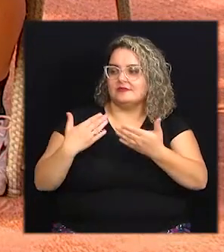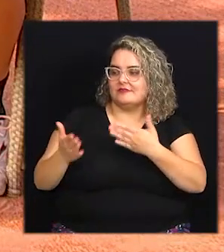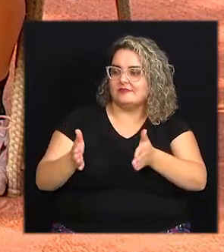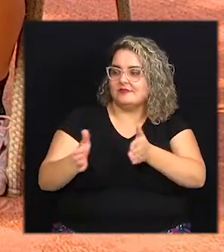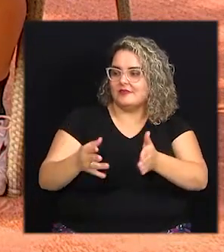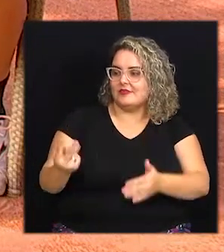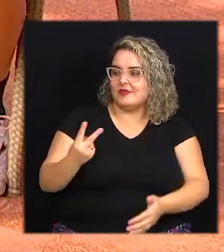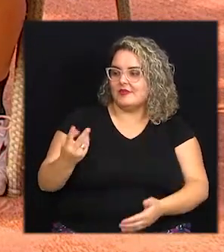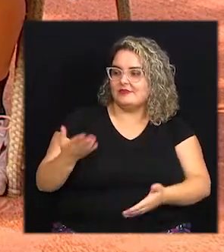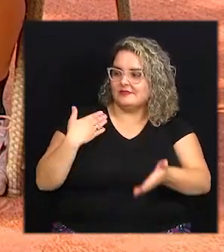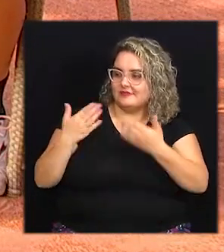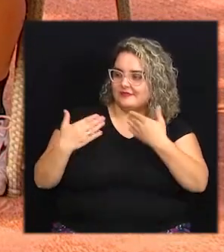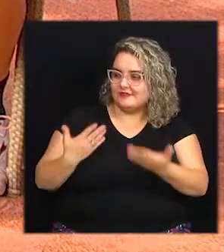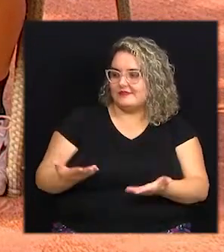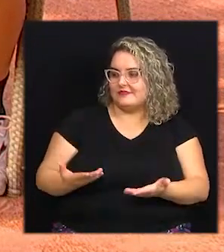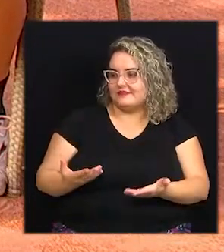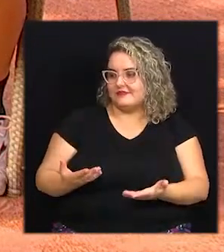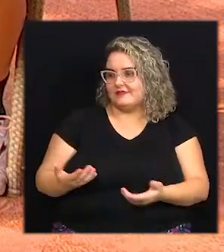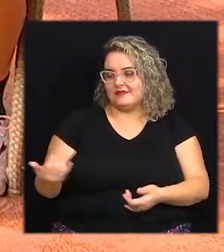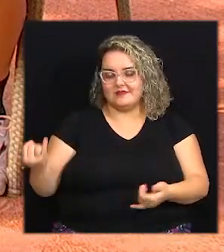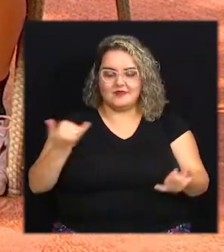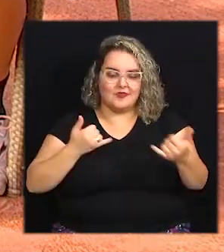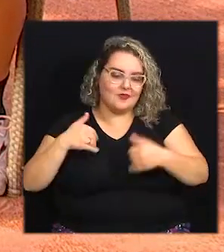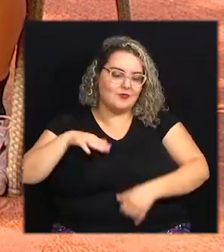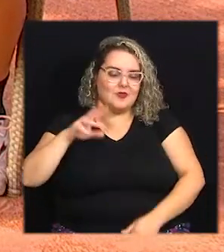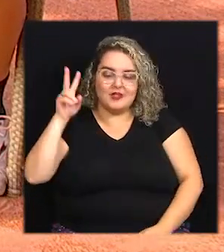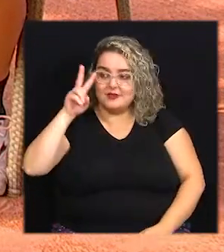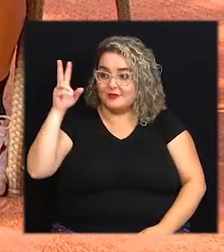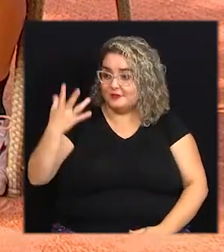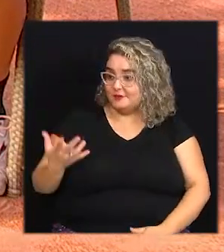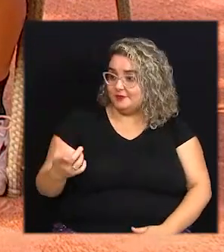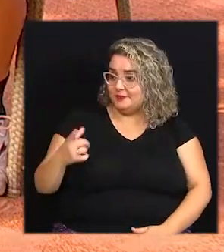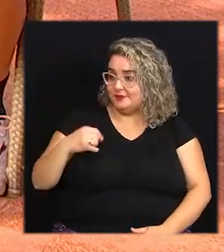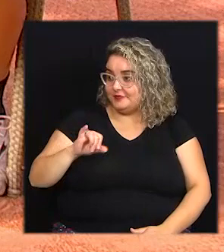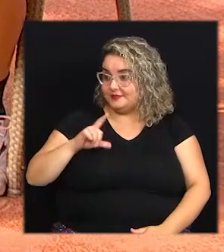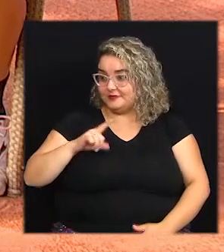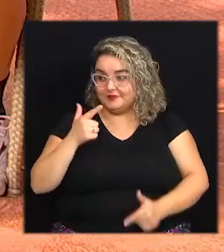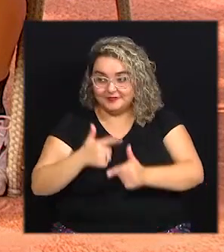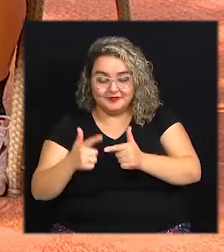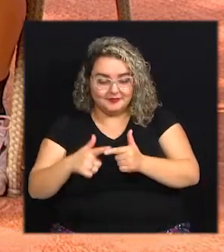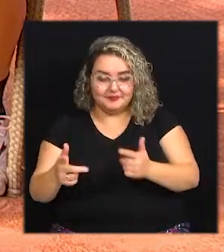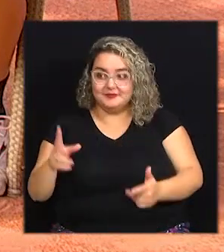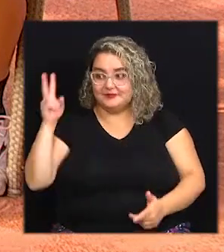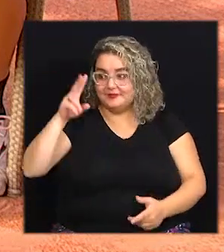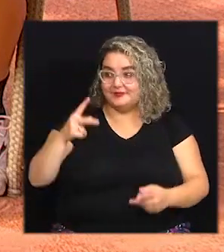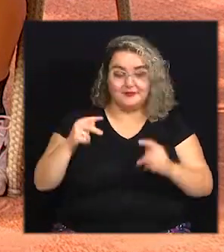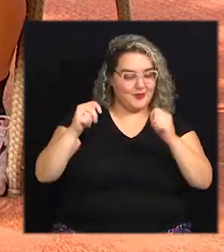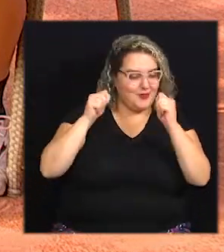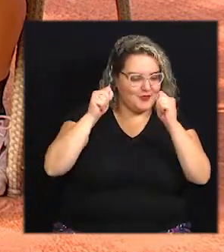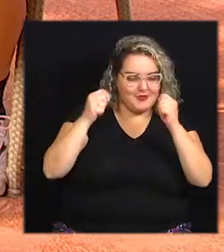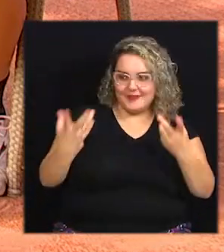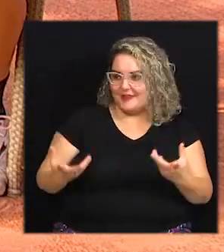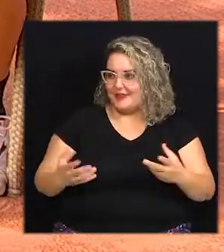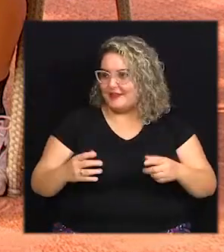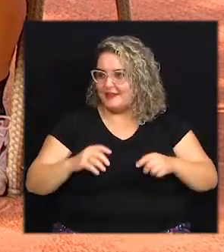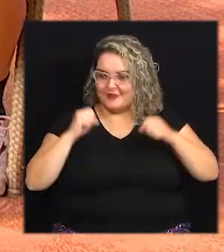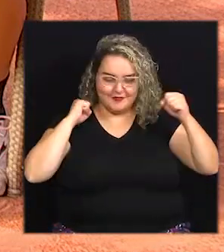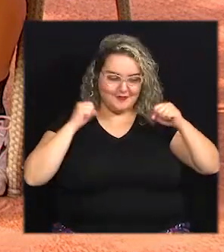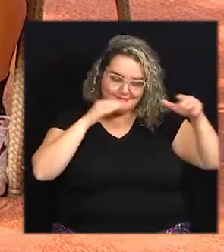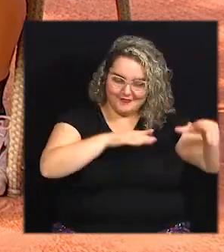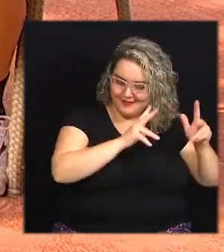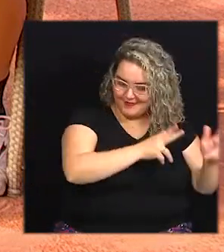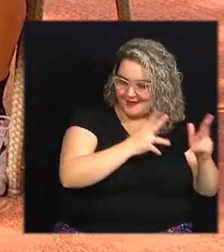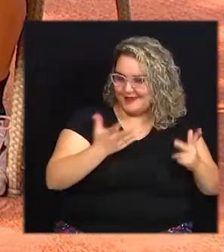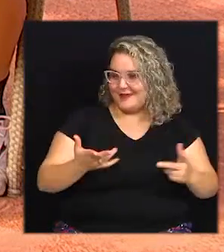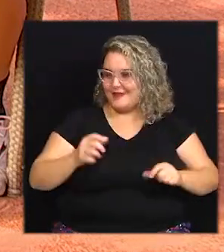fazer uma parte 2 com esse bate-papo e você contando mais histórias, se teve algum perrengue, se teve história, superstição, se a